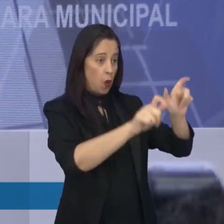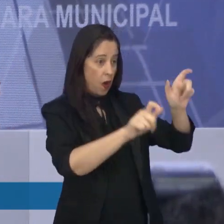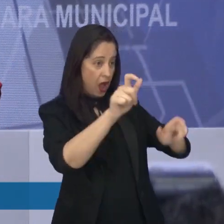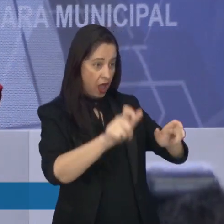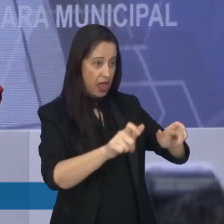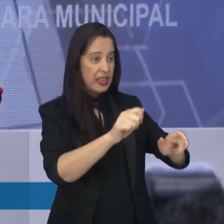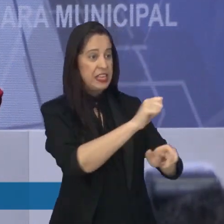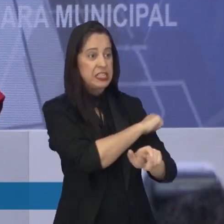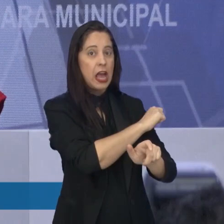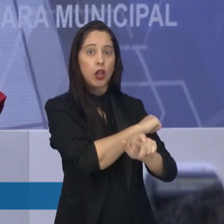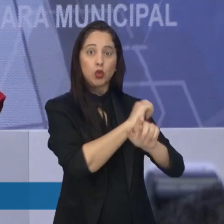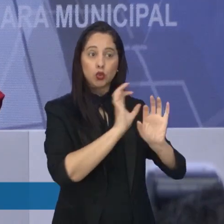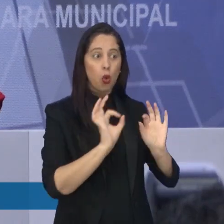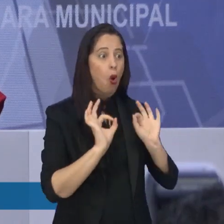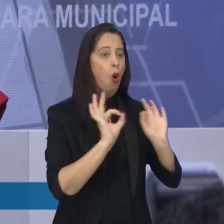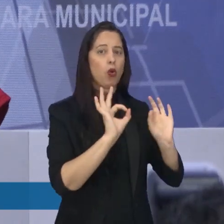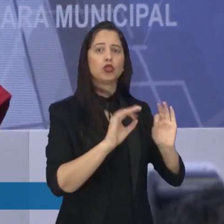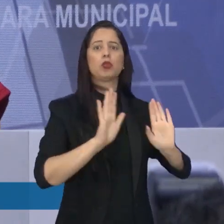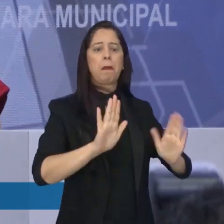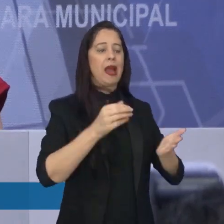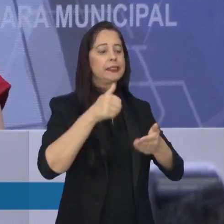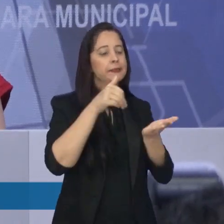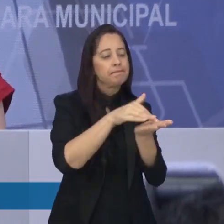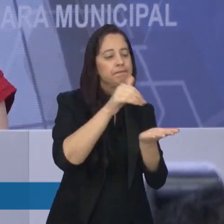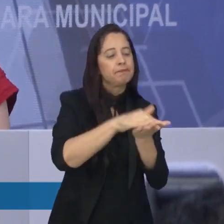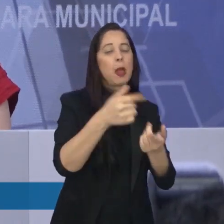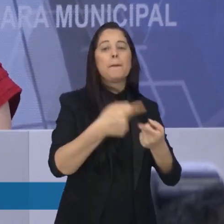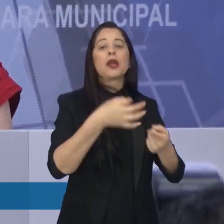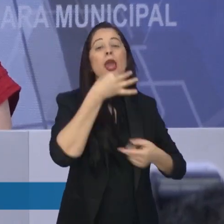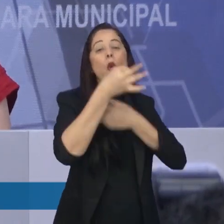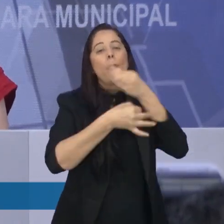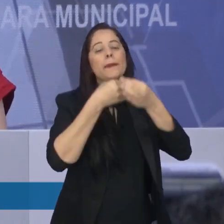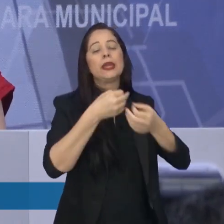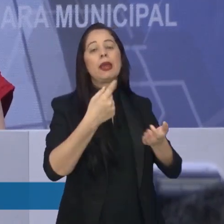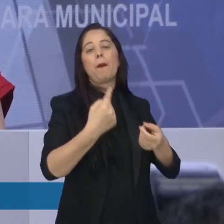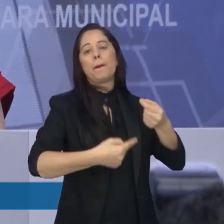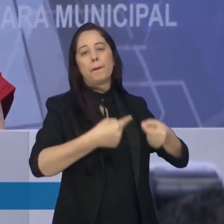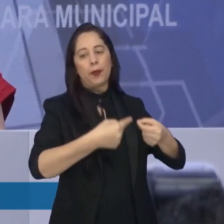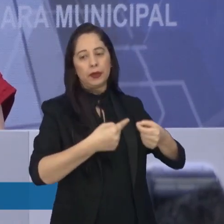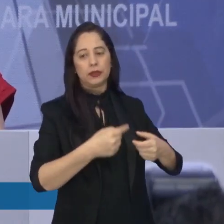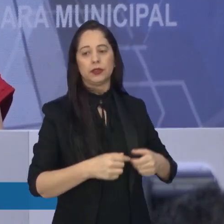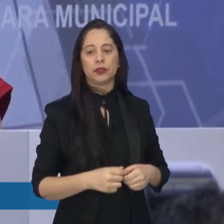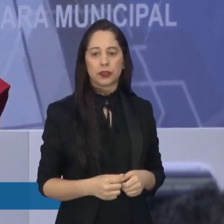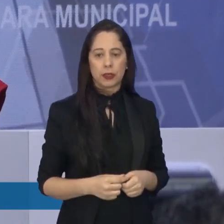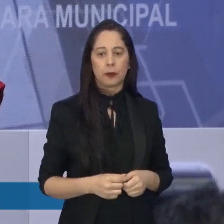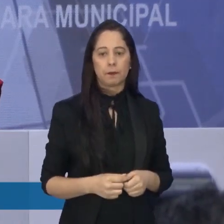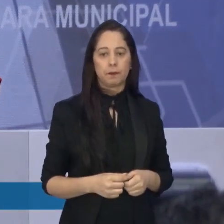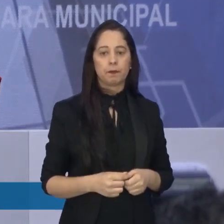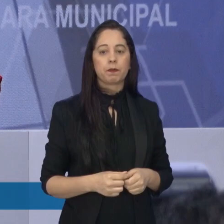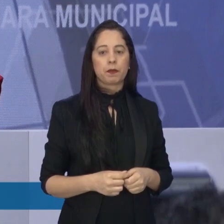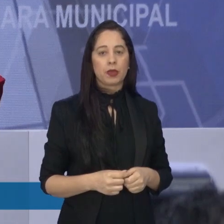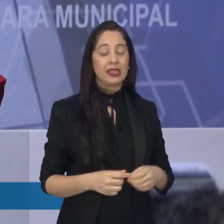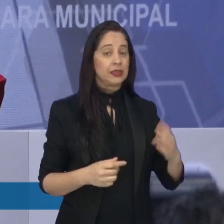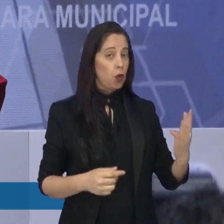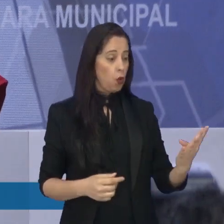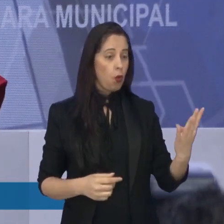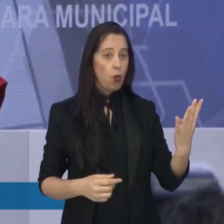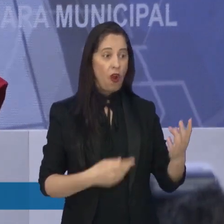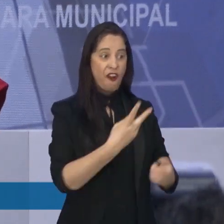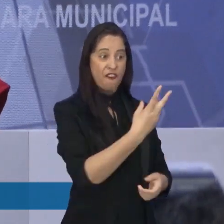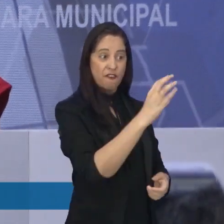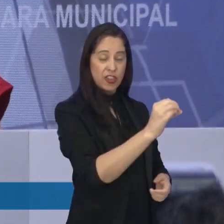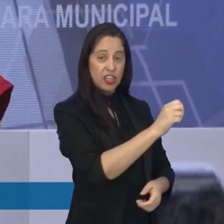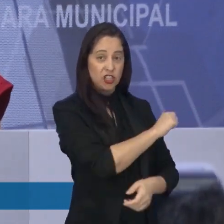acadêmico de cada um deles. Em 4 desses casos, os alunos foram expulsos